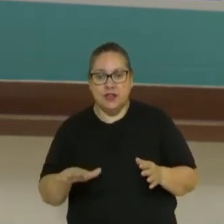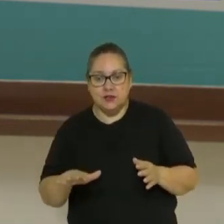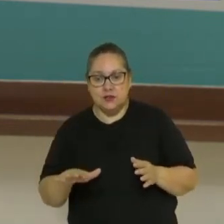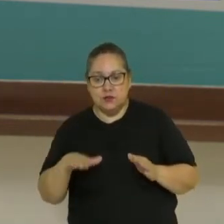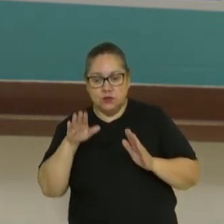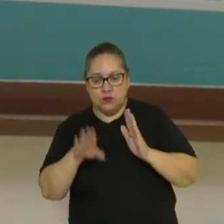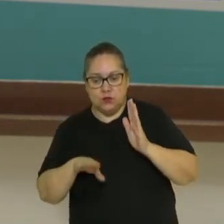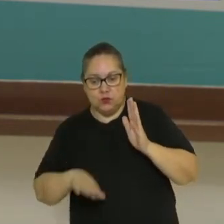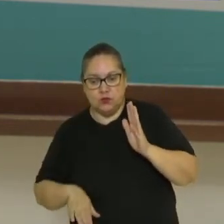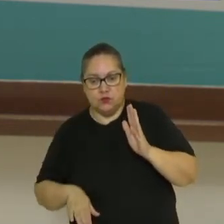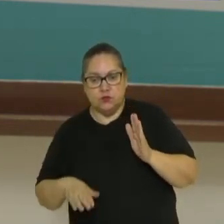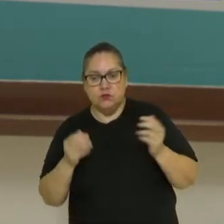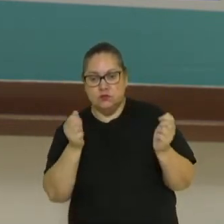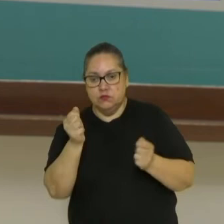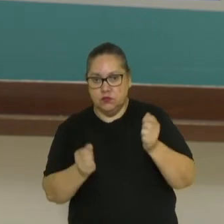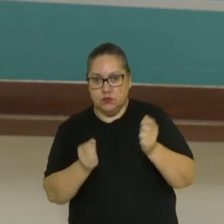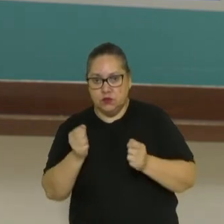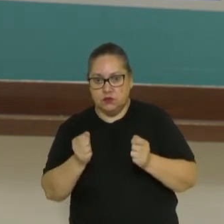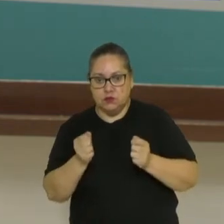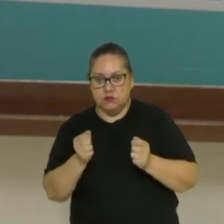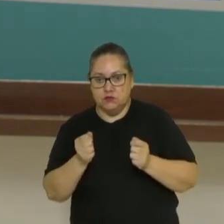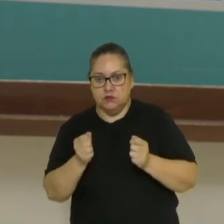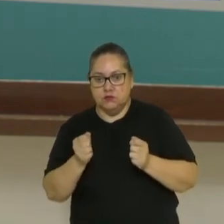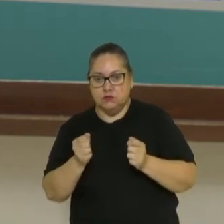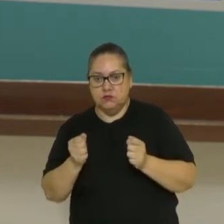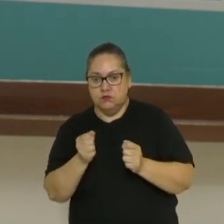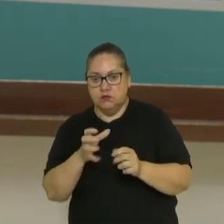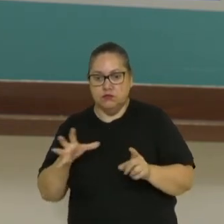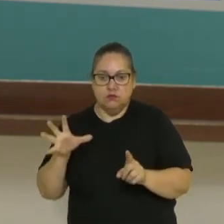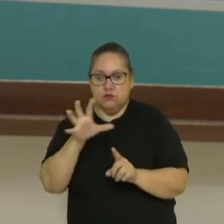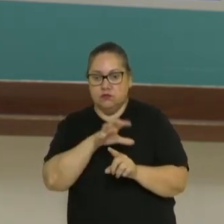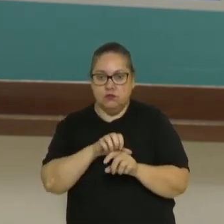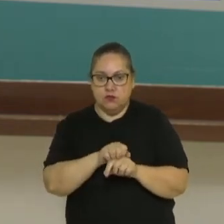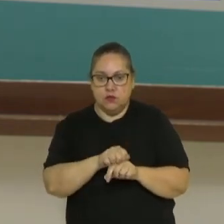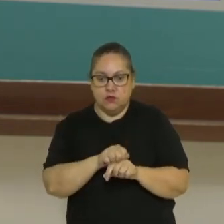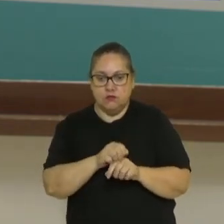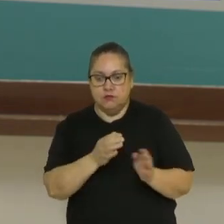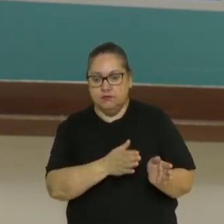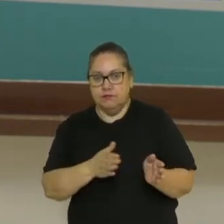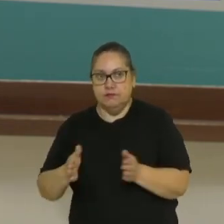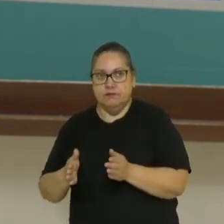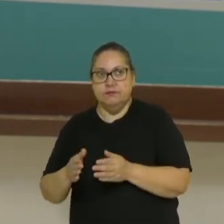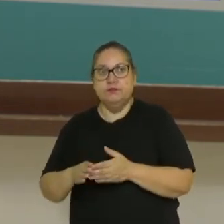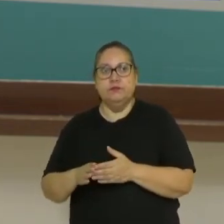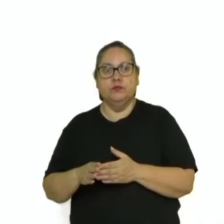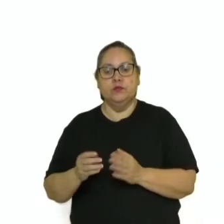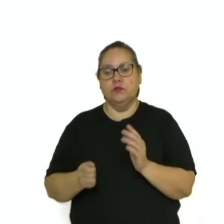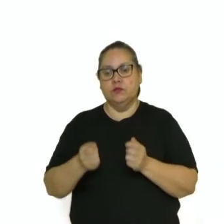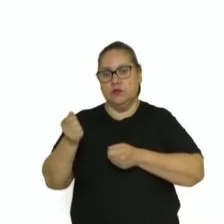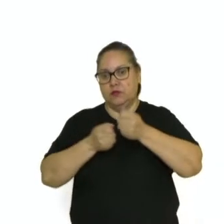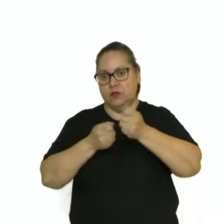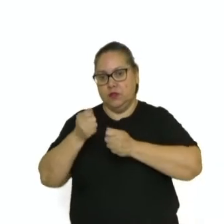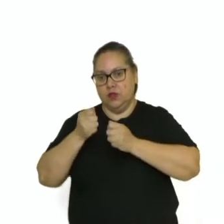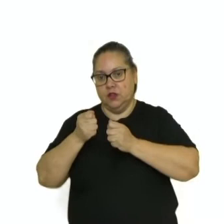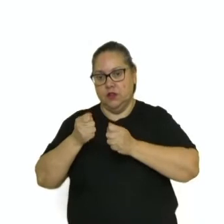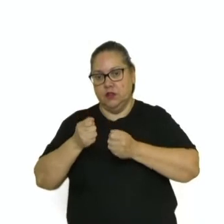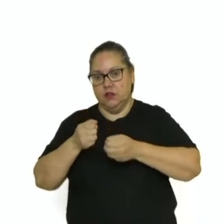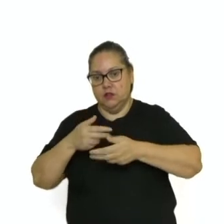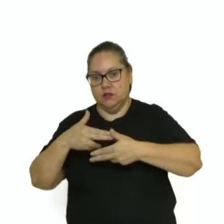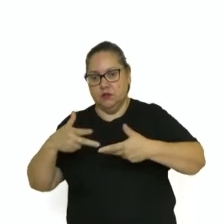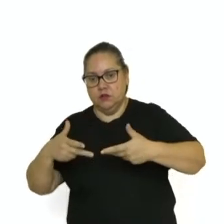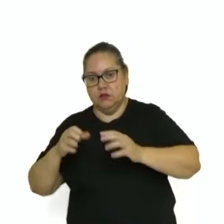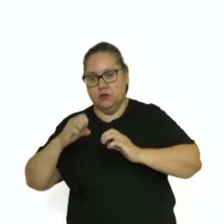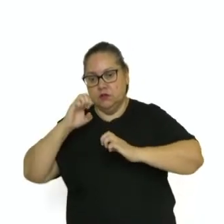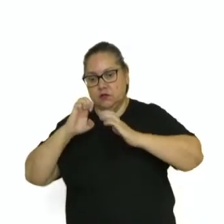produtos e, de certa forma, dominar o mercado naquele período. Sobre economia de mercado, as empresas